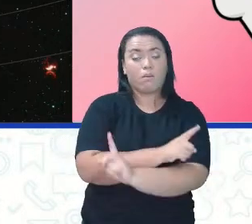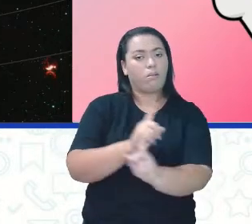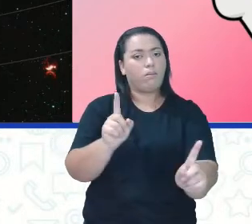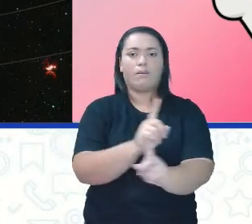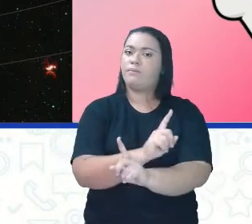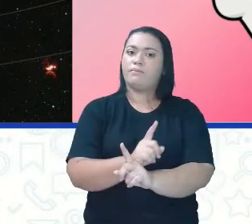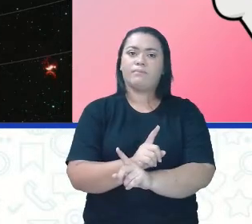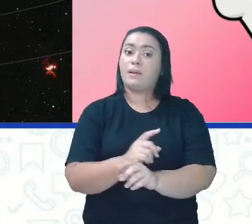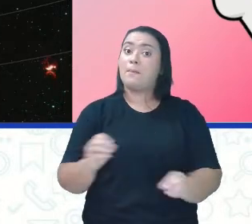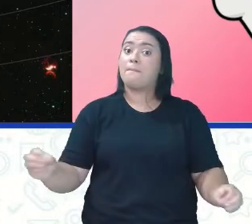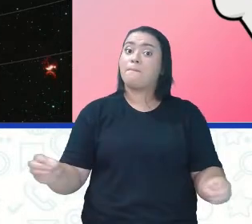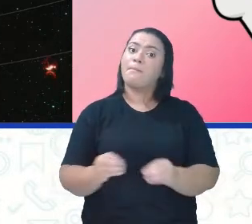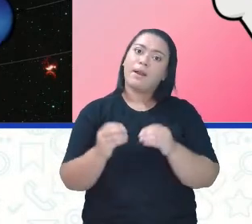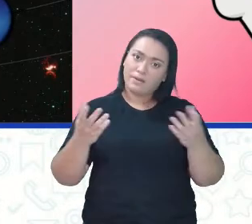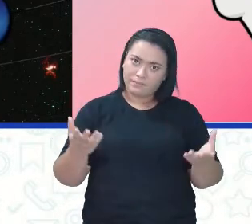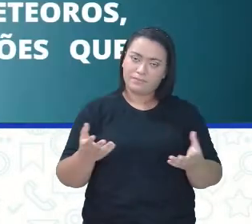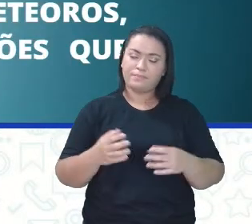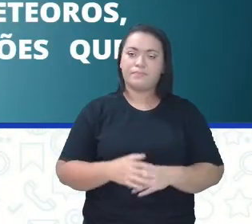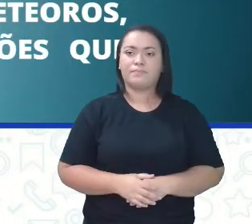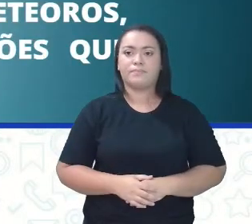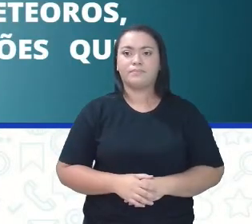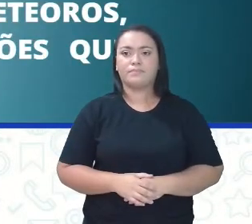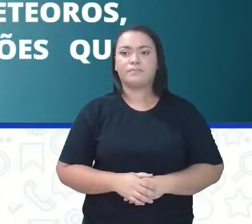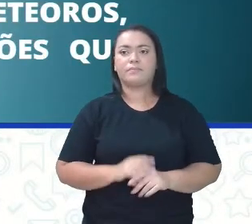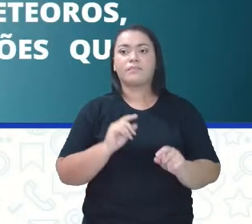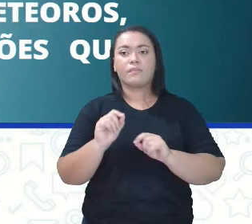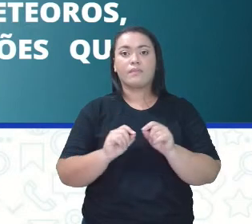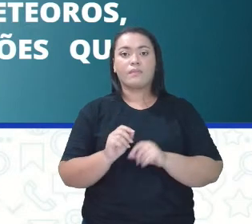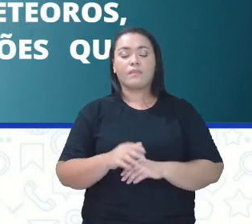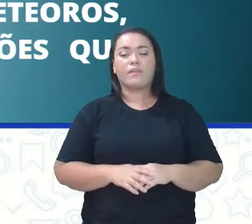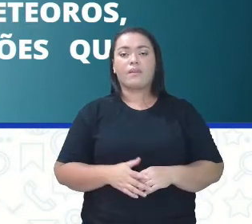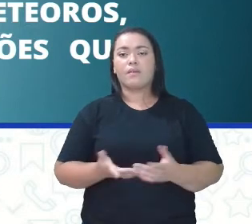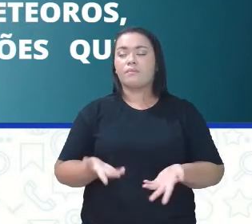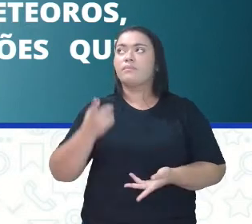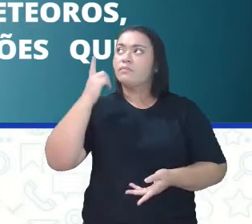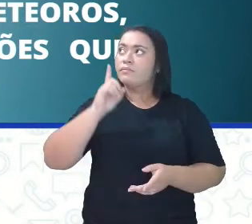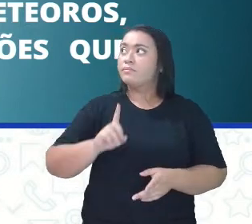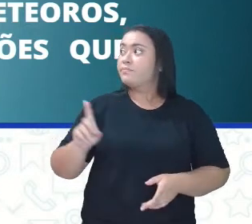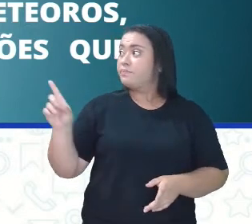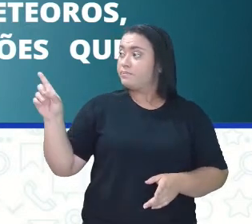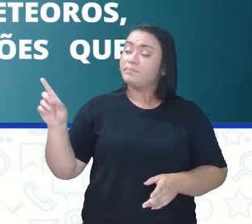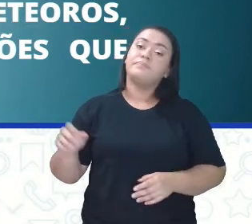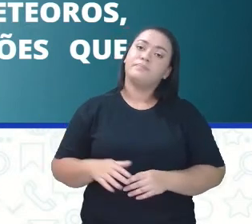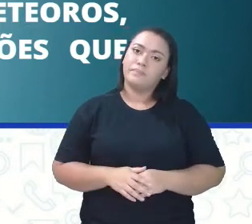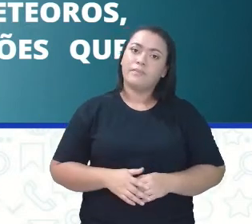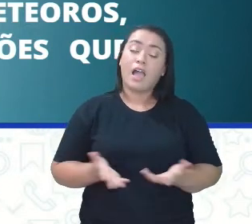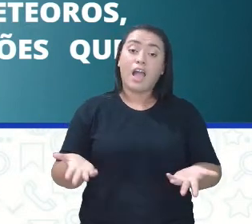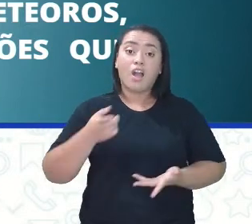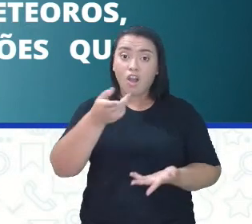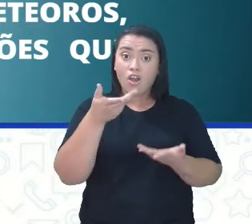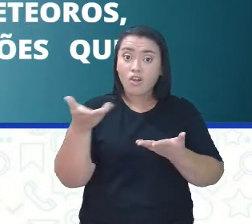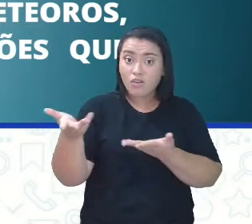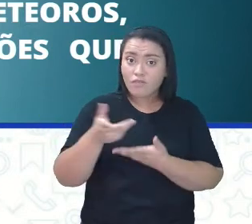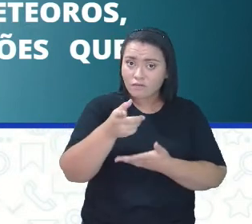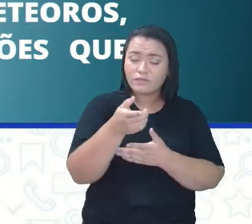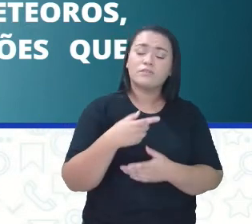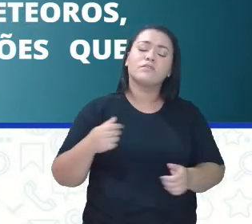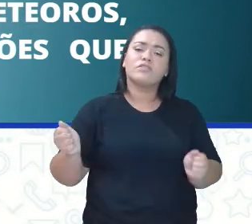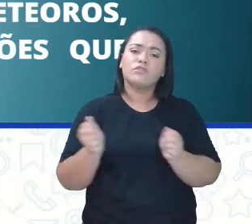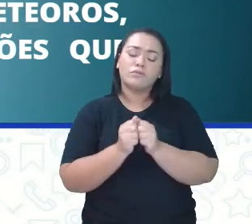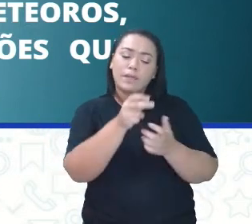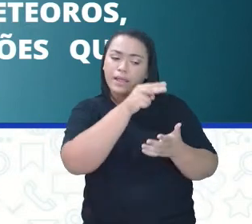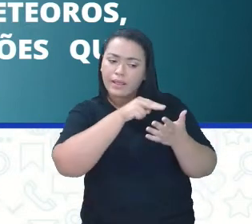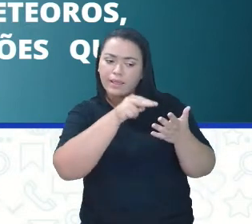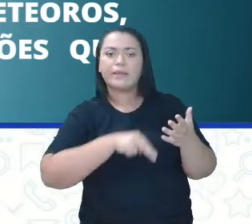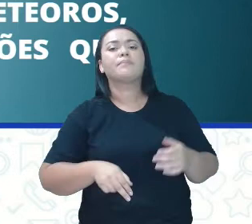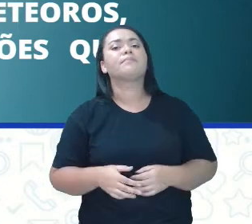senão colidiam, se chocar. Então, o que é que nós temos, né? Vamos ver aí, e eu vou convidar vocês aí mais uma vez aí